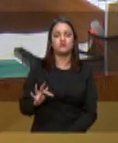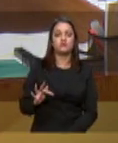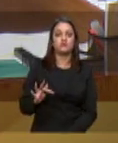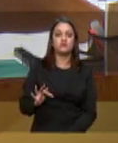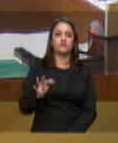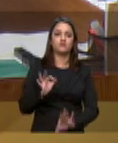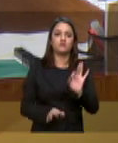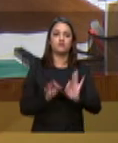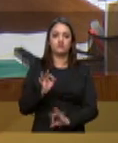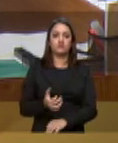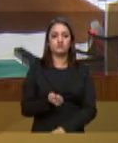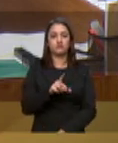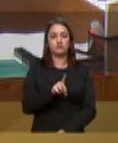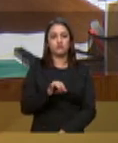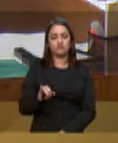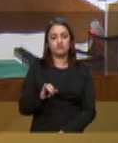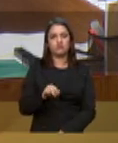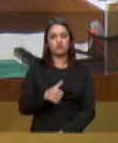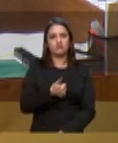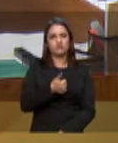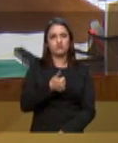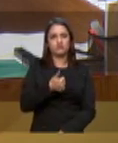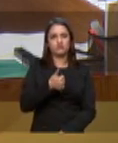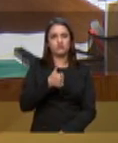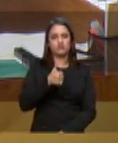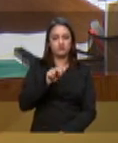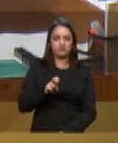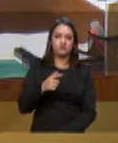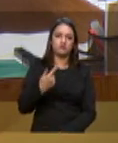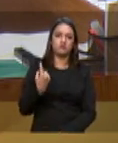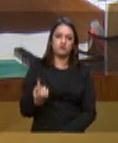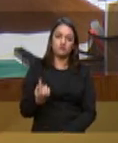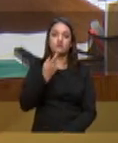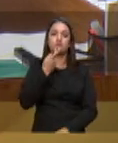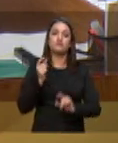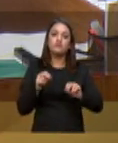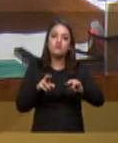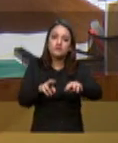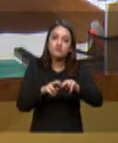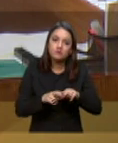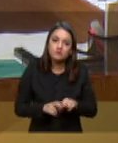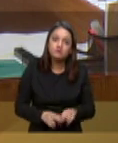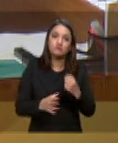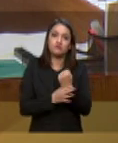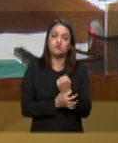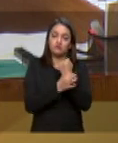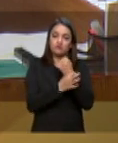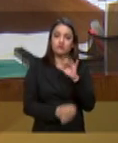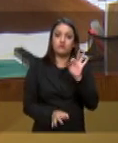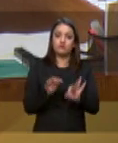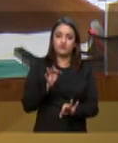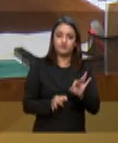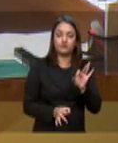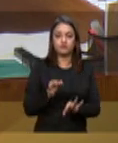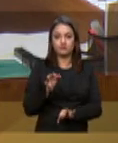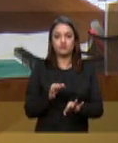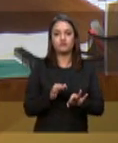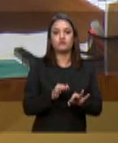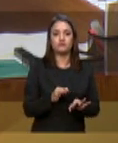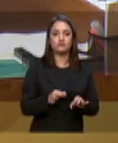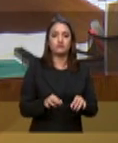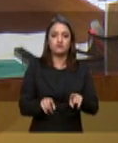do julgamento da ADI 1571. Digo isso, inclusive, por apreço ao princípio da segurança jurídica e privilegiando a